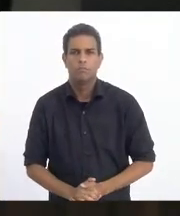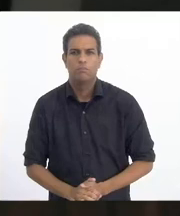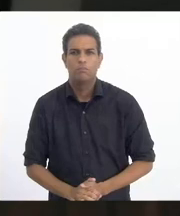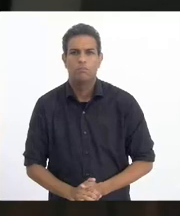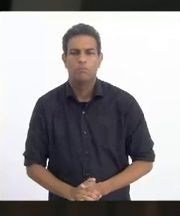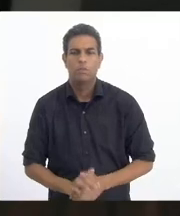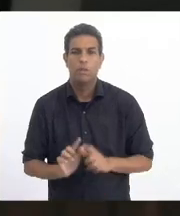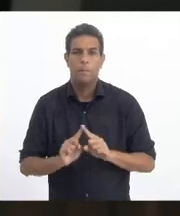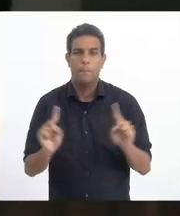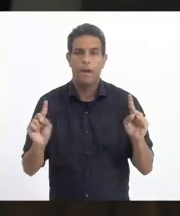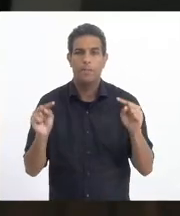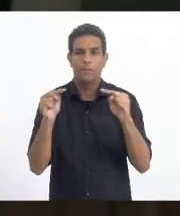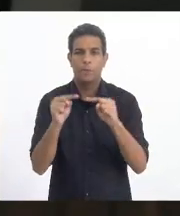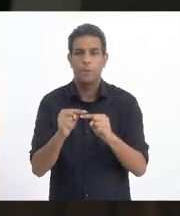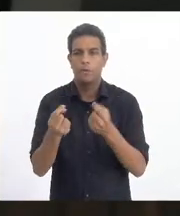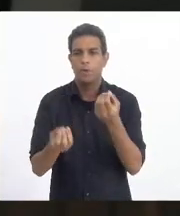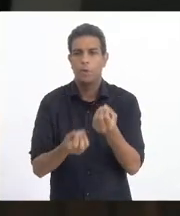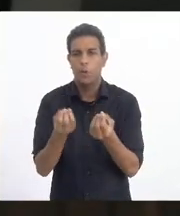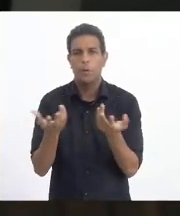Mas...